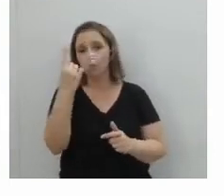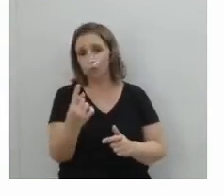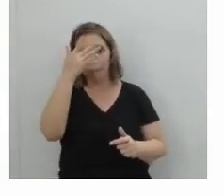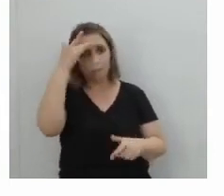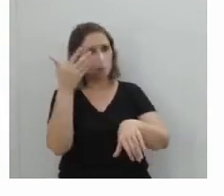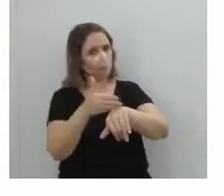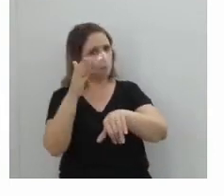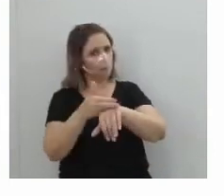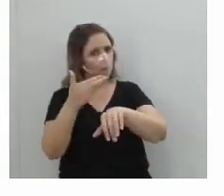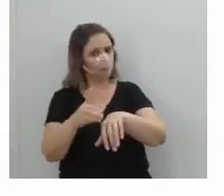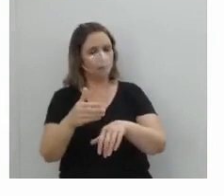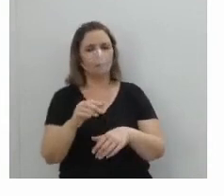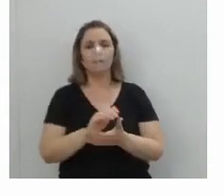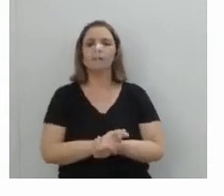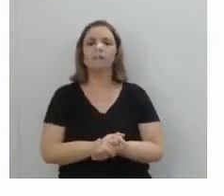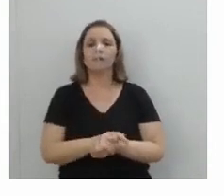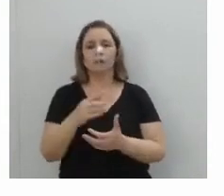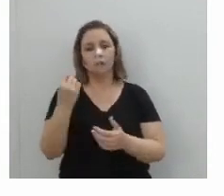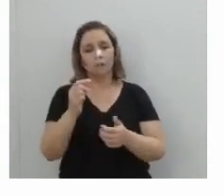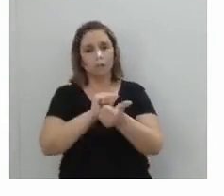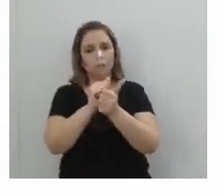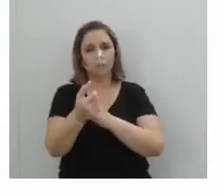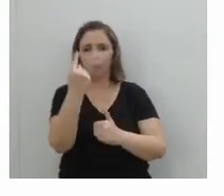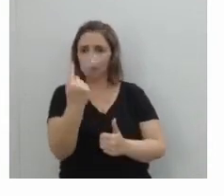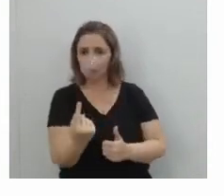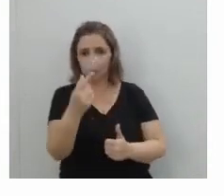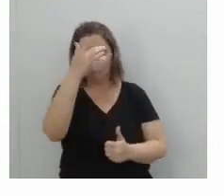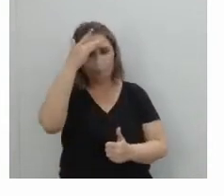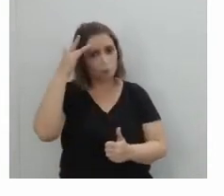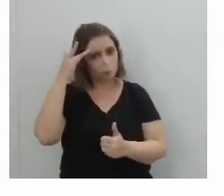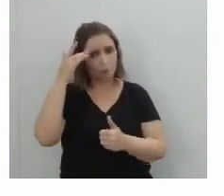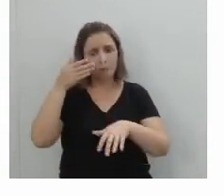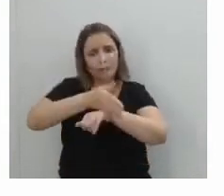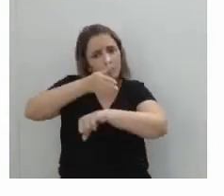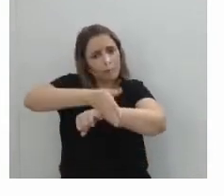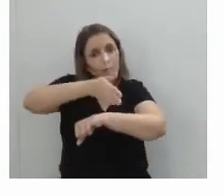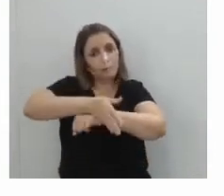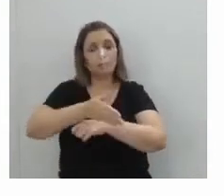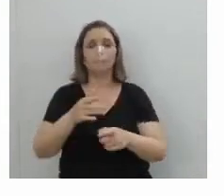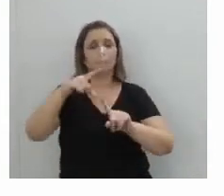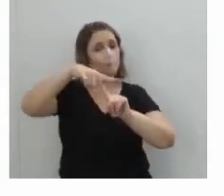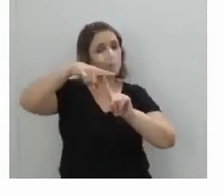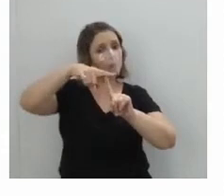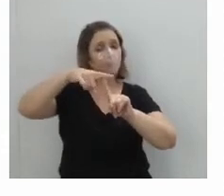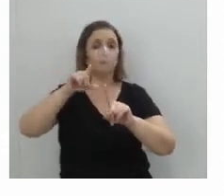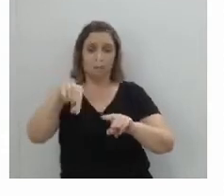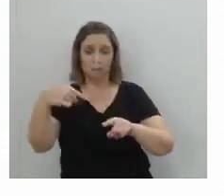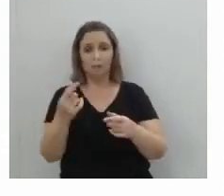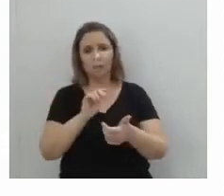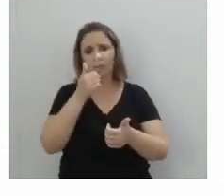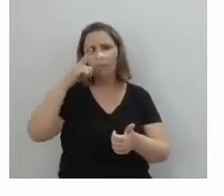uma única pessoa. Ou seja, é um esporte onde um único competidor, ele participa daquela modalidade e ele é o